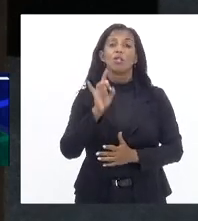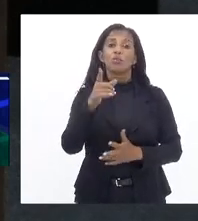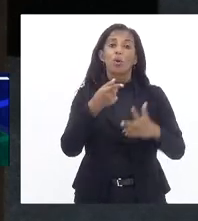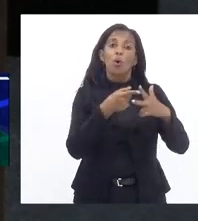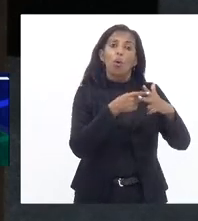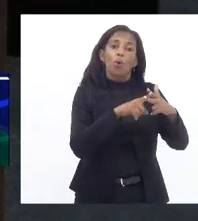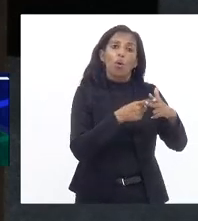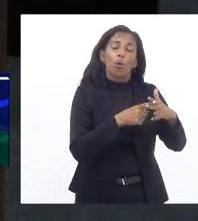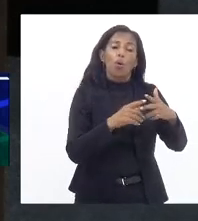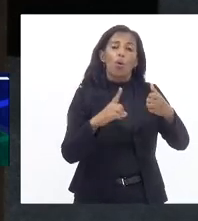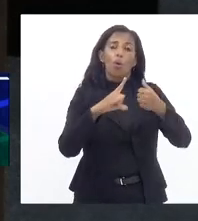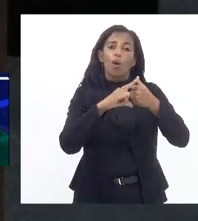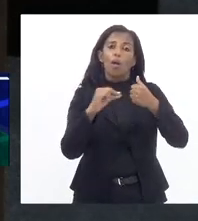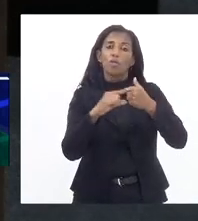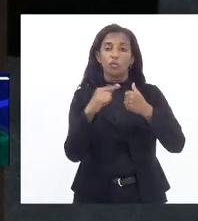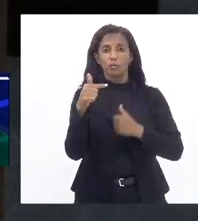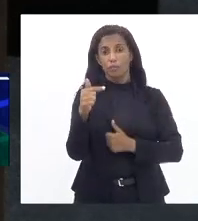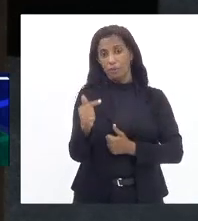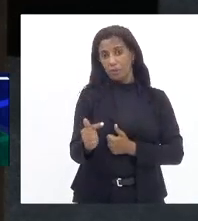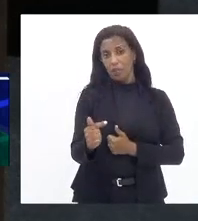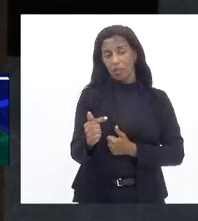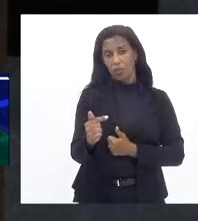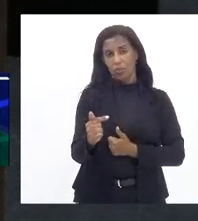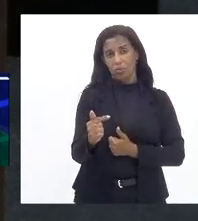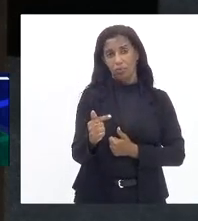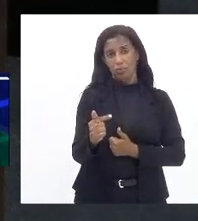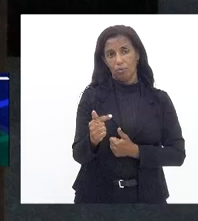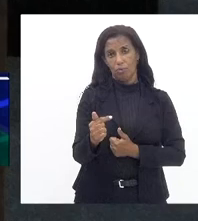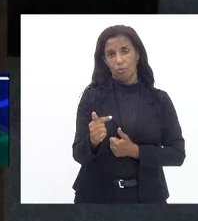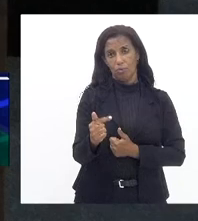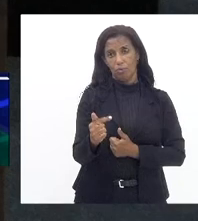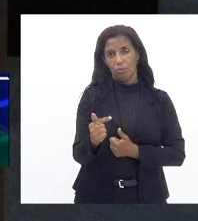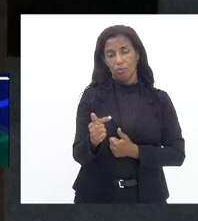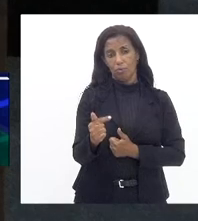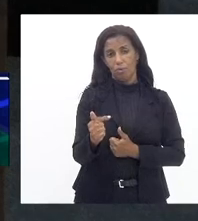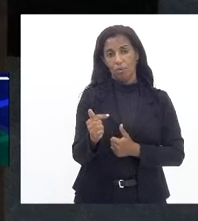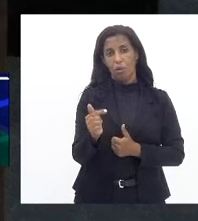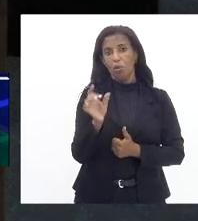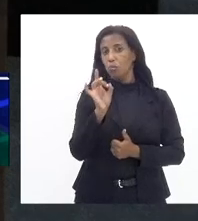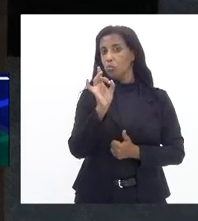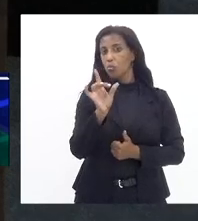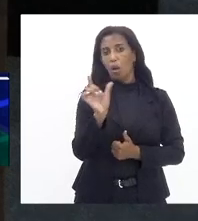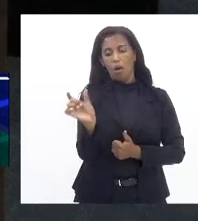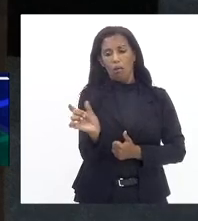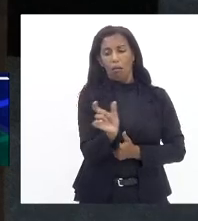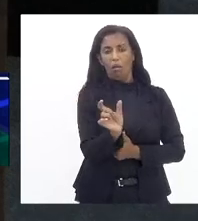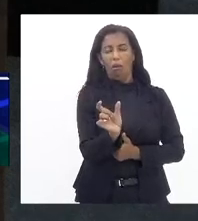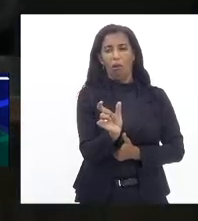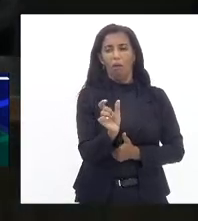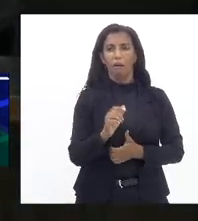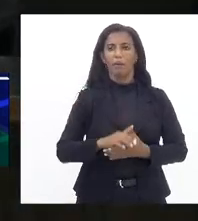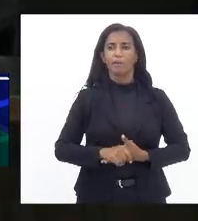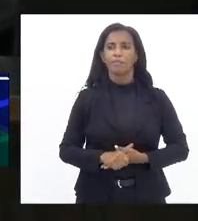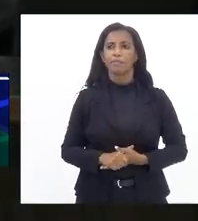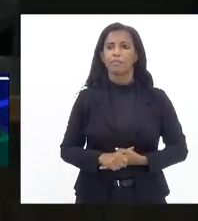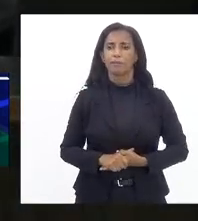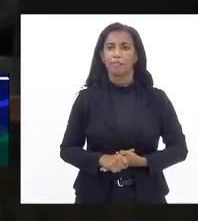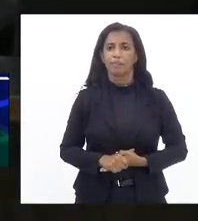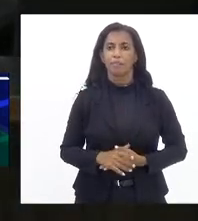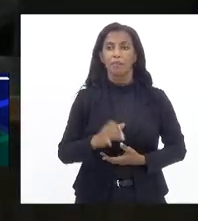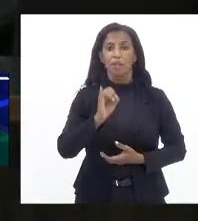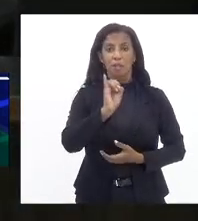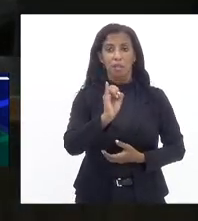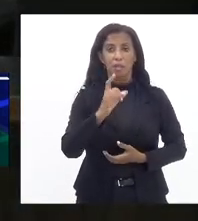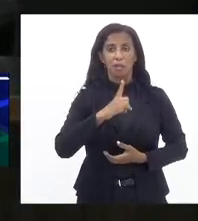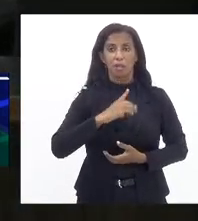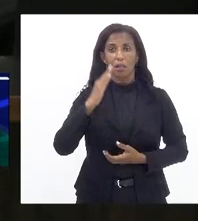conserta o artigo 7º para tirar revogadas as disposições do contrário, sem problema nenhum. Ou mais ainda. Se tiver um